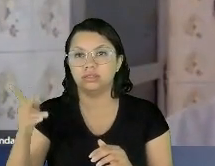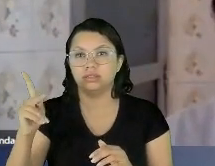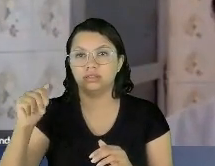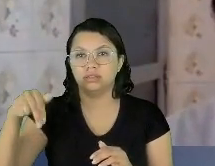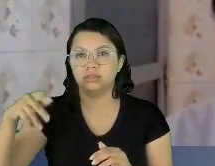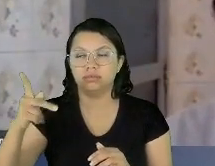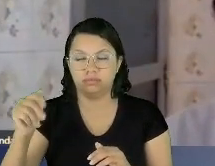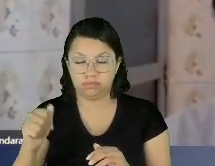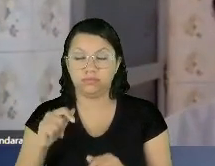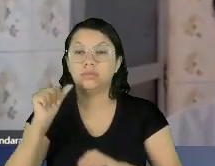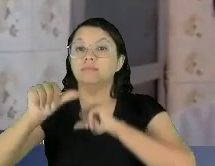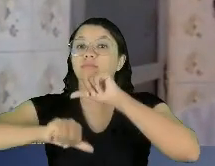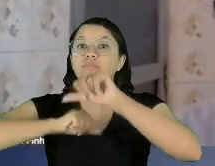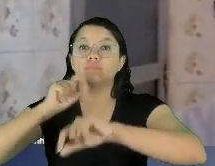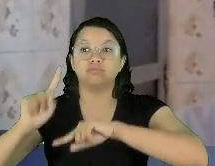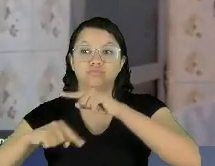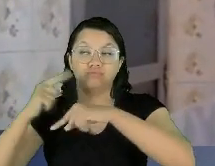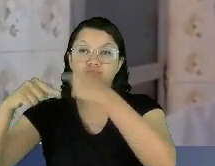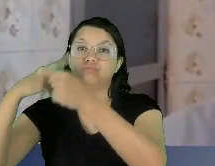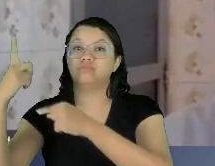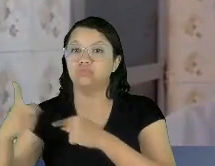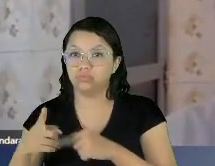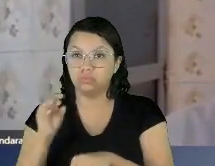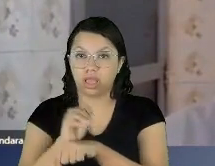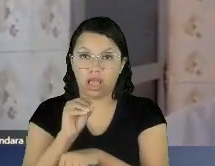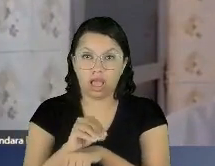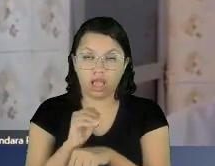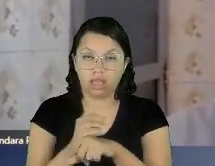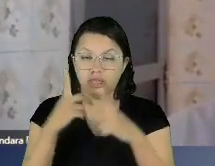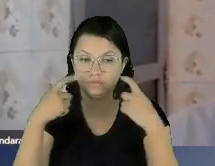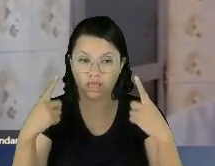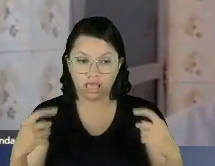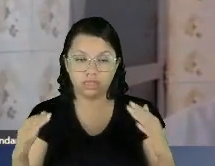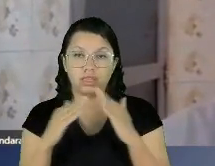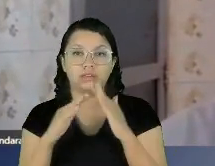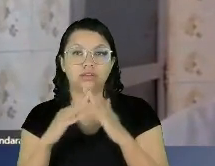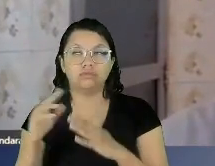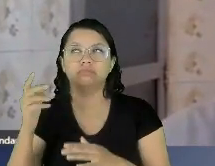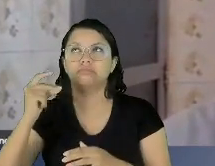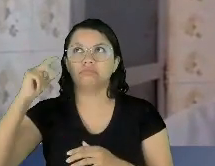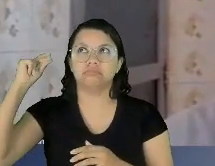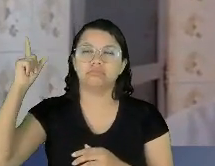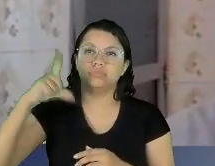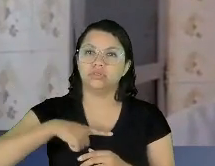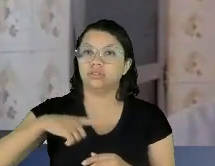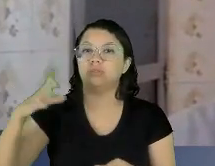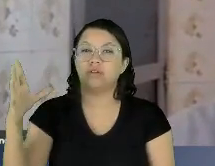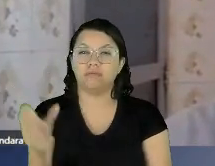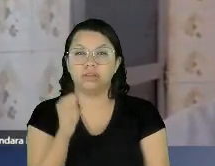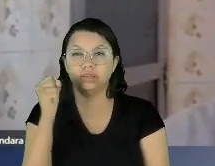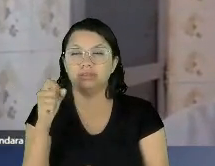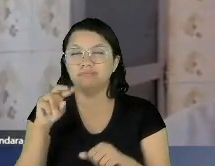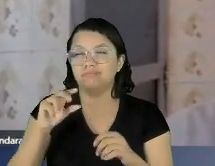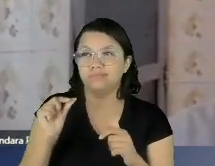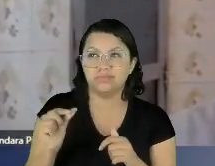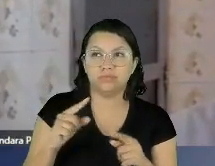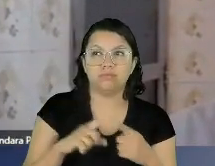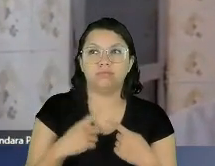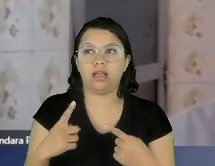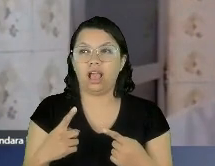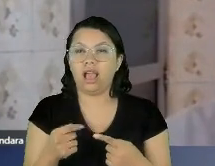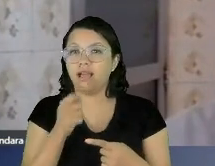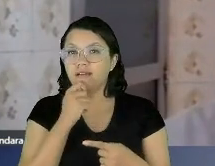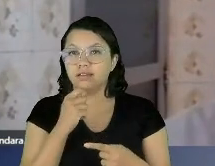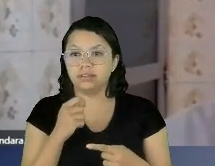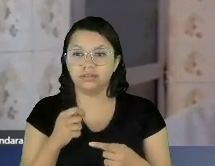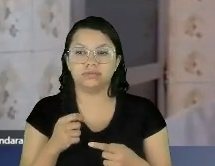fato revolucionou o tratamento da violência doméstica em relação ao que a gente tinha, foi uma conquista significativa, mas ao mesmo tempo a